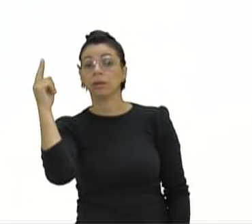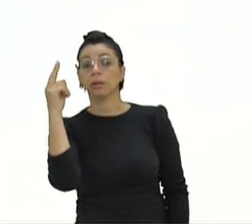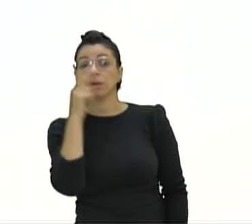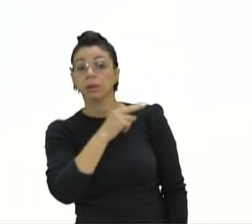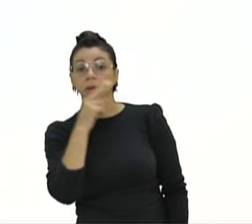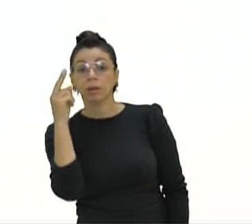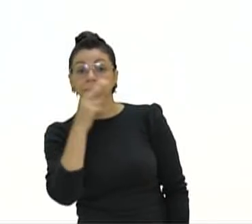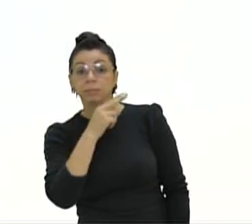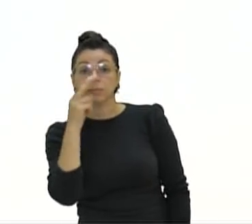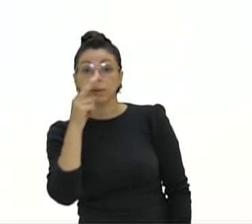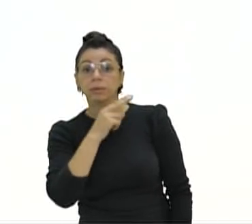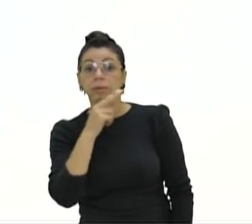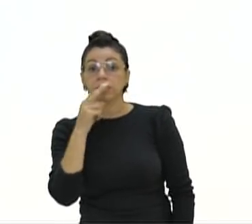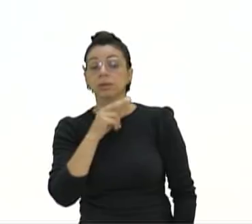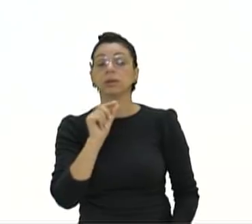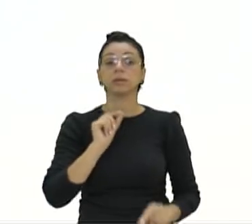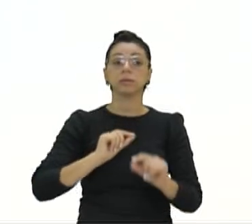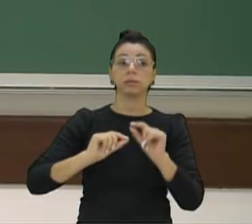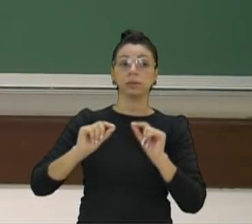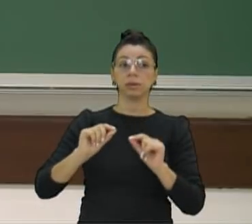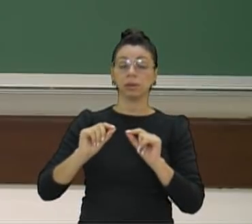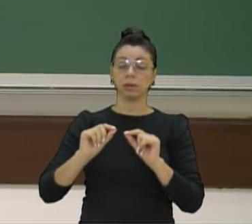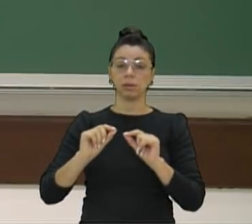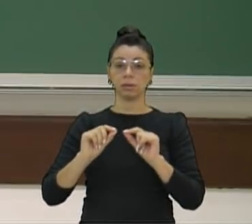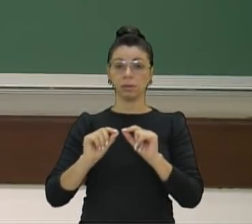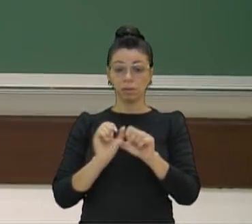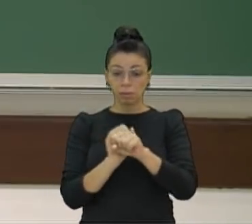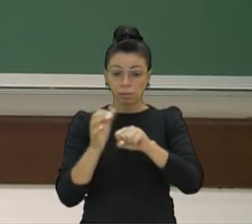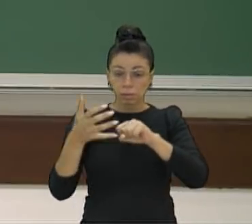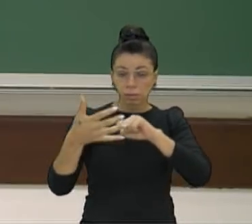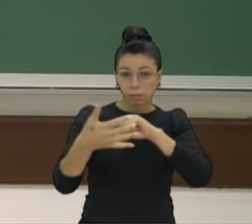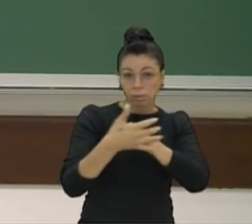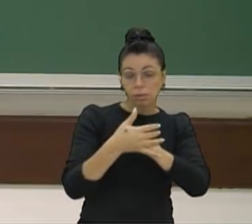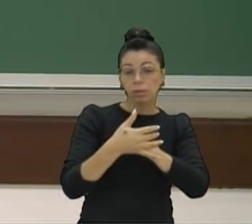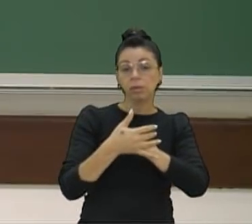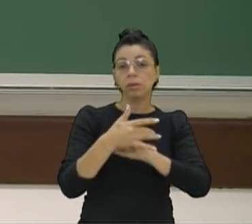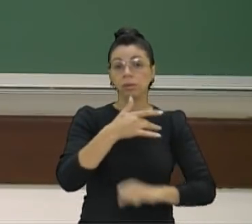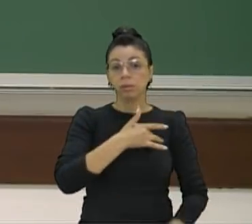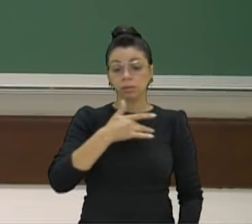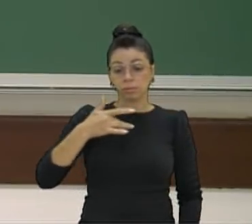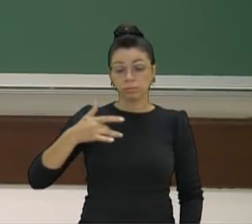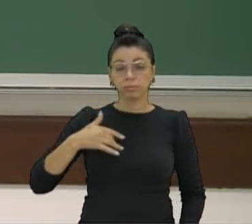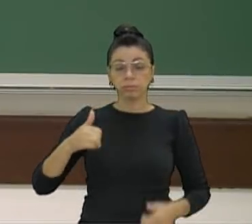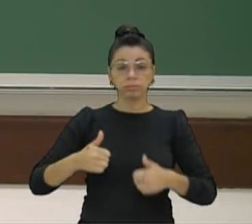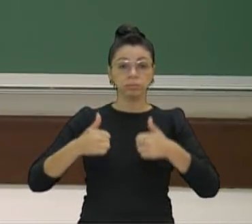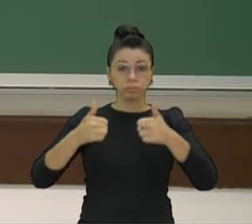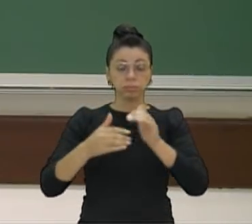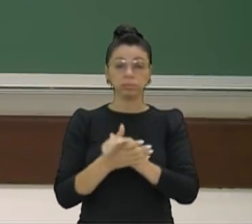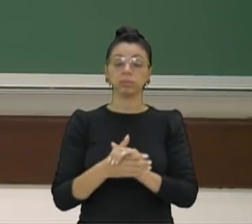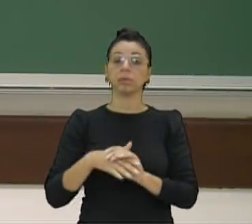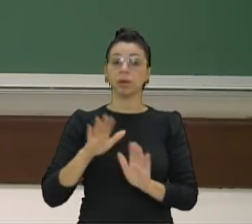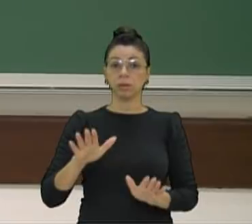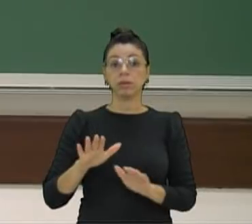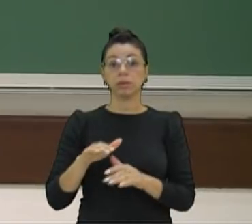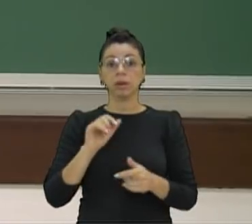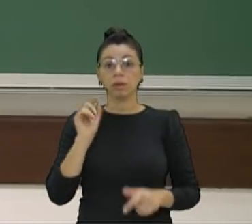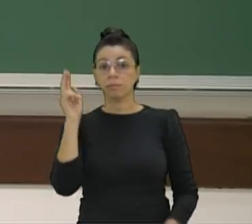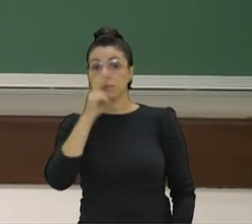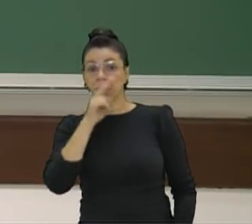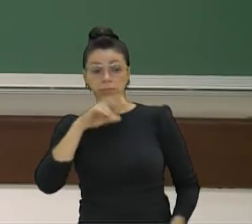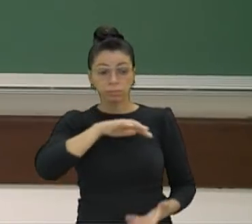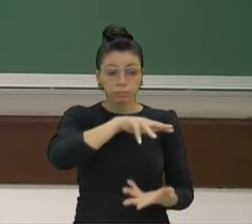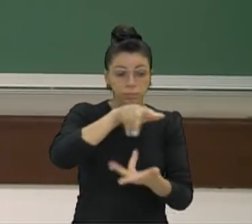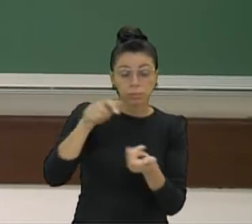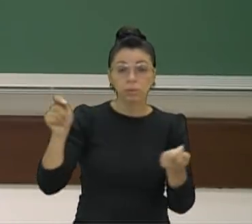conta do novo coronavírus. Ou seja, em janeiro, a gente já tinha uma informação de que era uma emergência global, que a